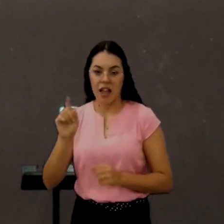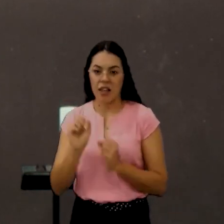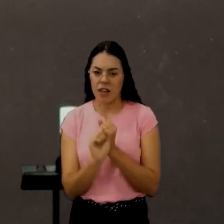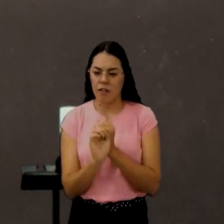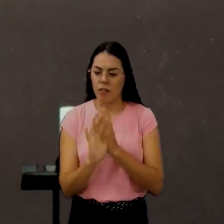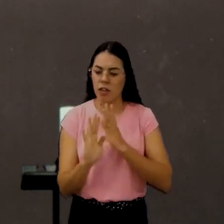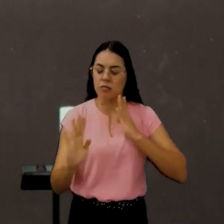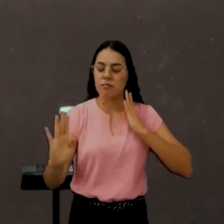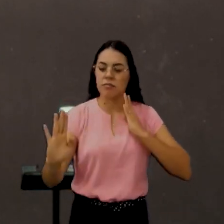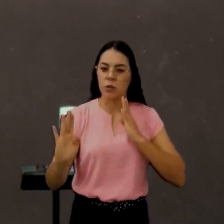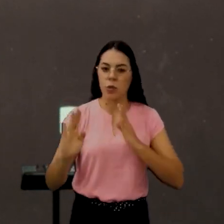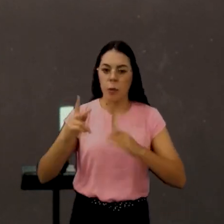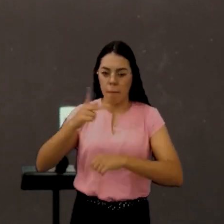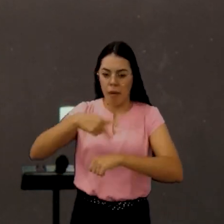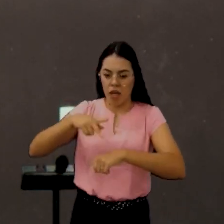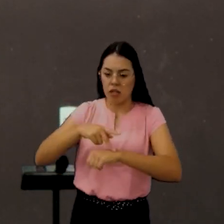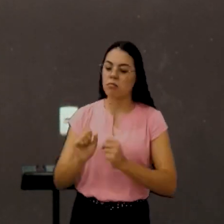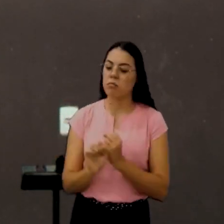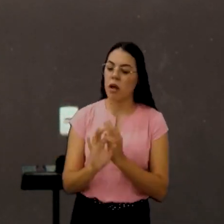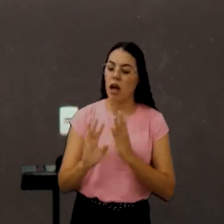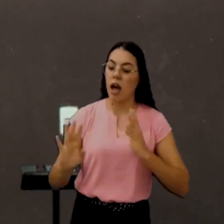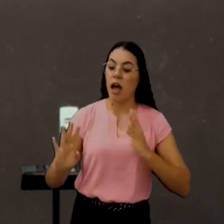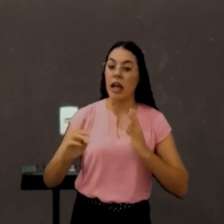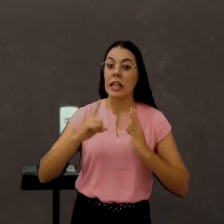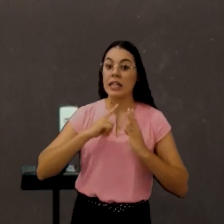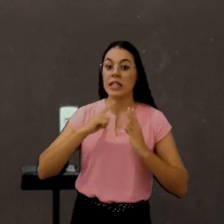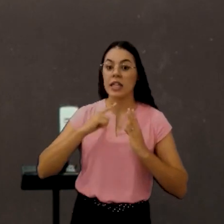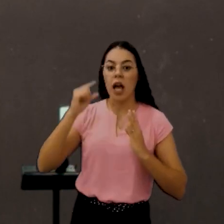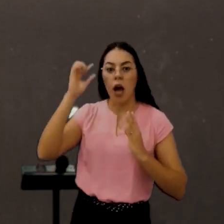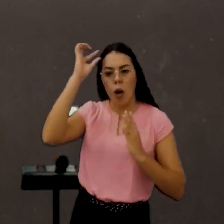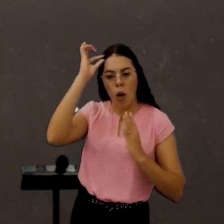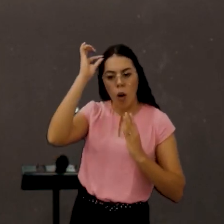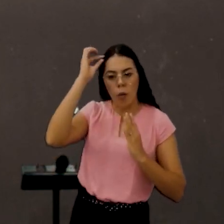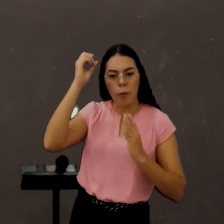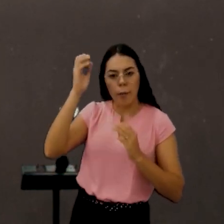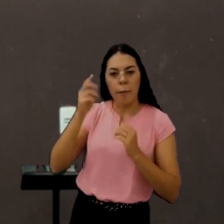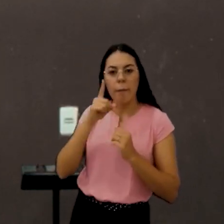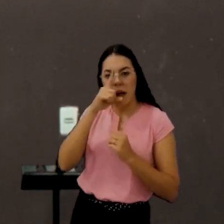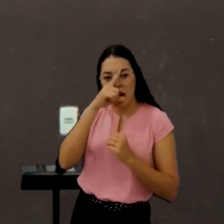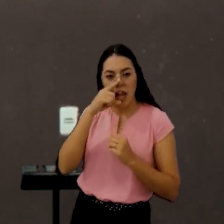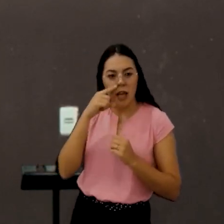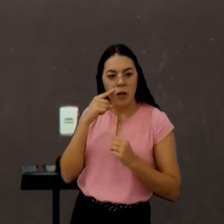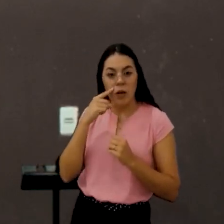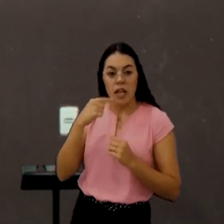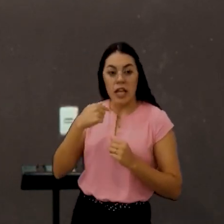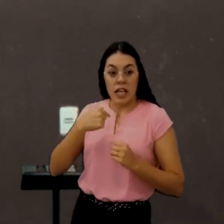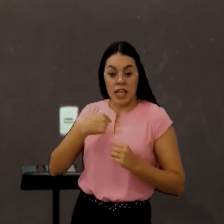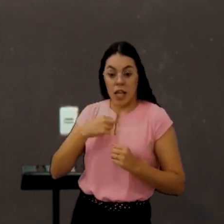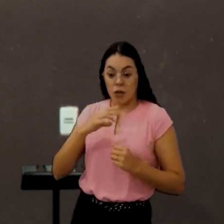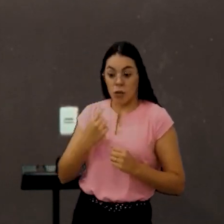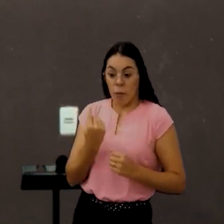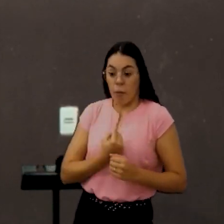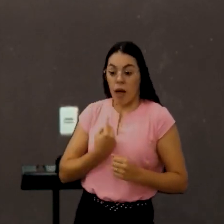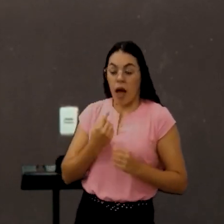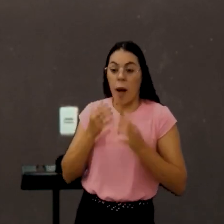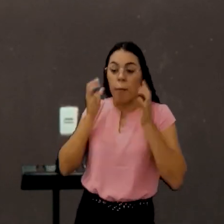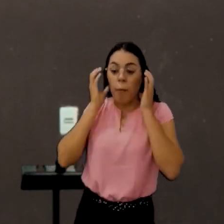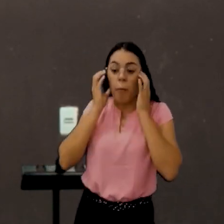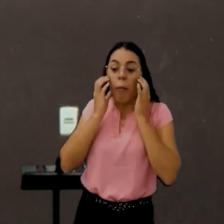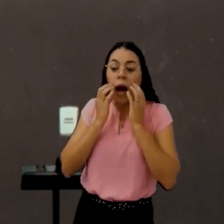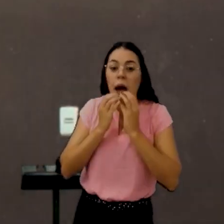de entrada do país, tinha um bocado de galego na fila. E só eu com essa cara de Osama Bin Laden.